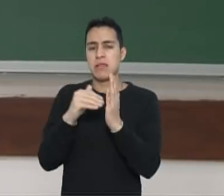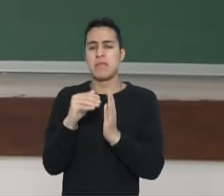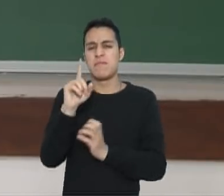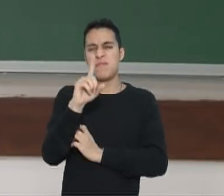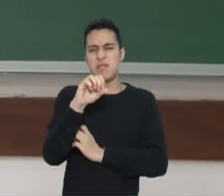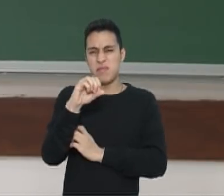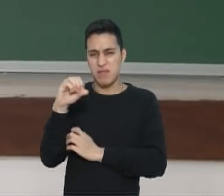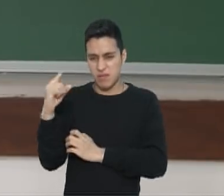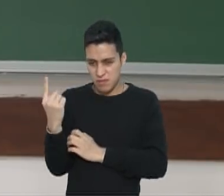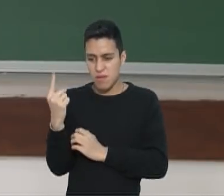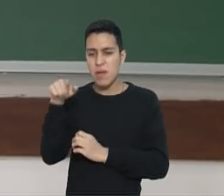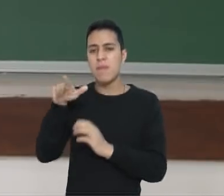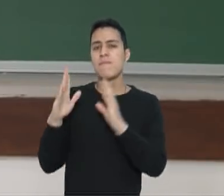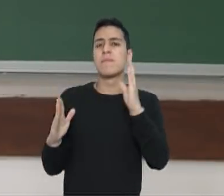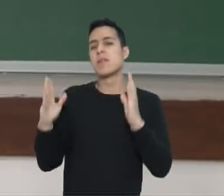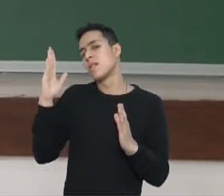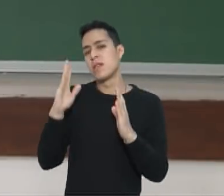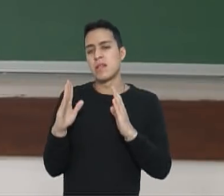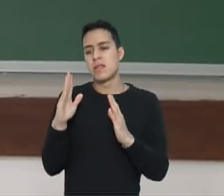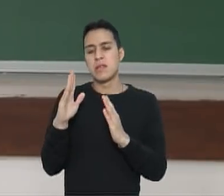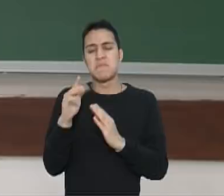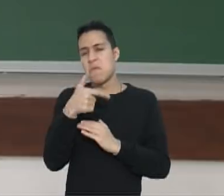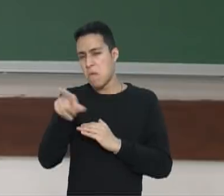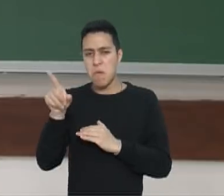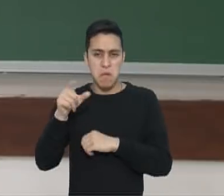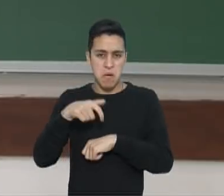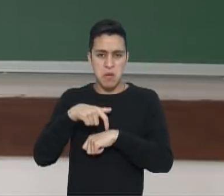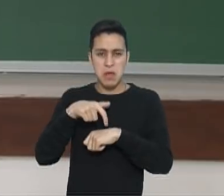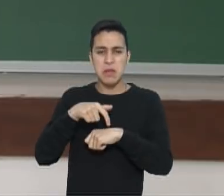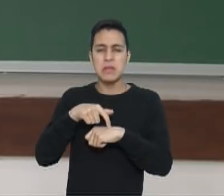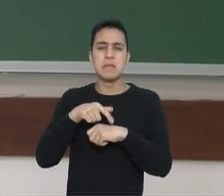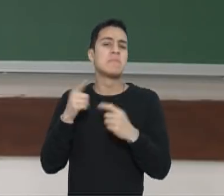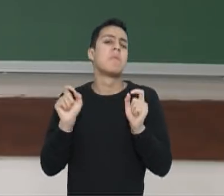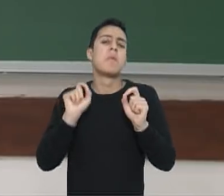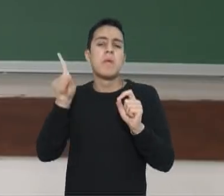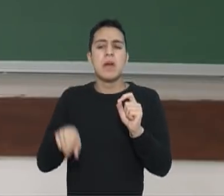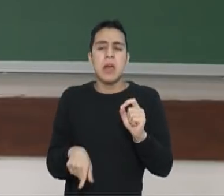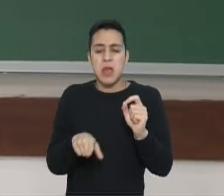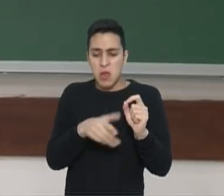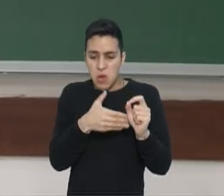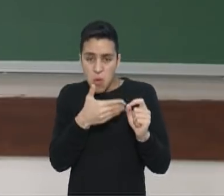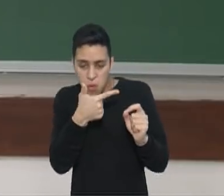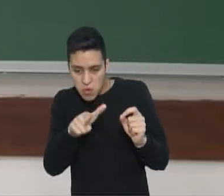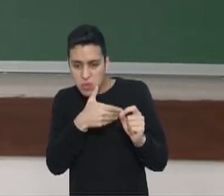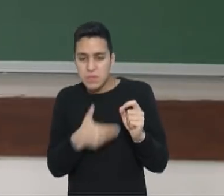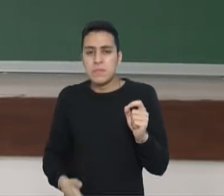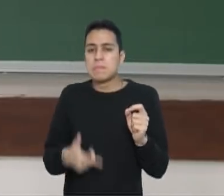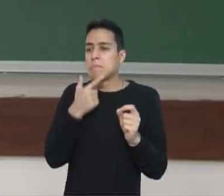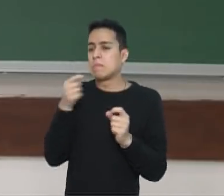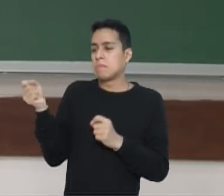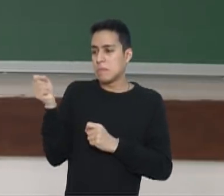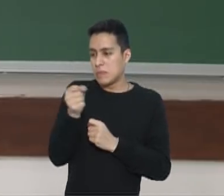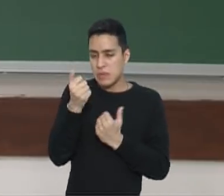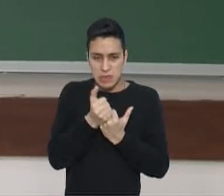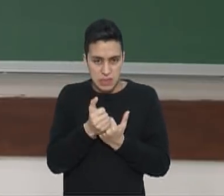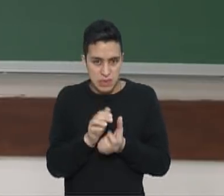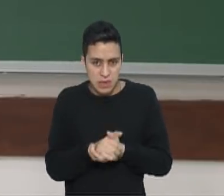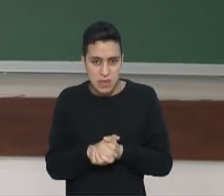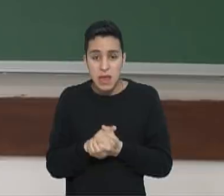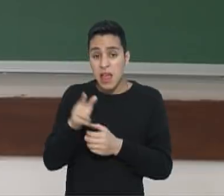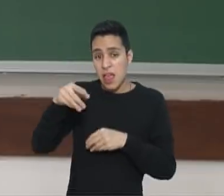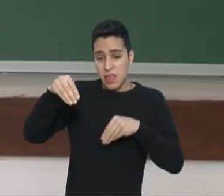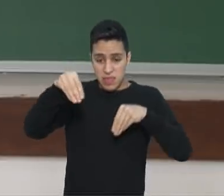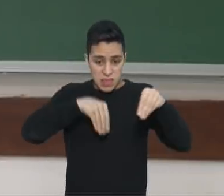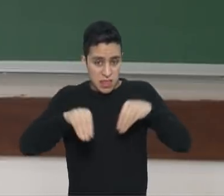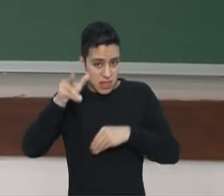1991, um período chamado de período da Glasnost, um período da Perestroika, com o governo de Mikhail Gorbachev. Essa disputa de xadrez